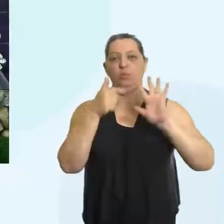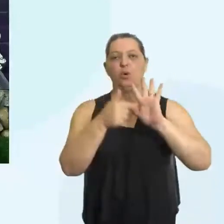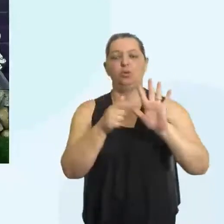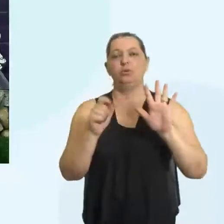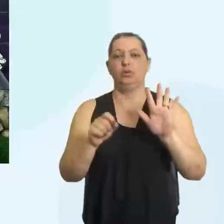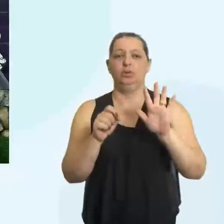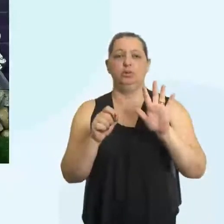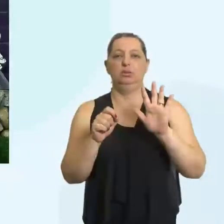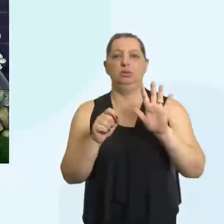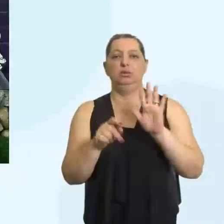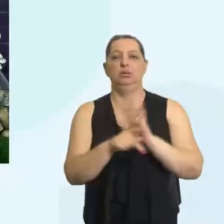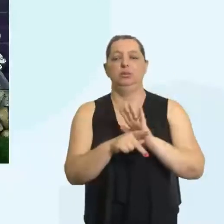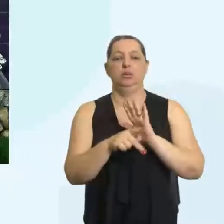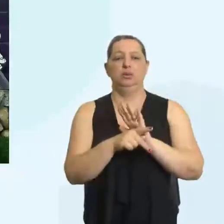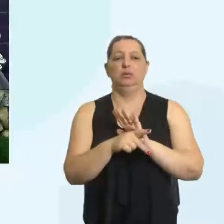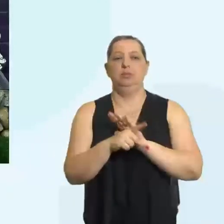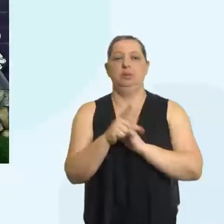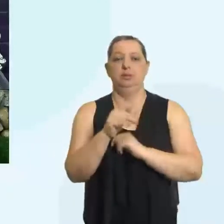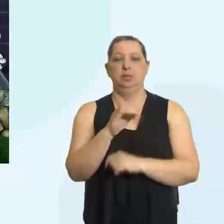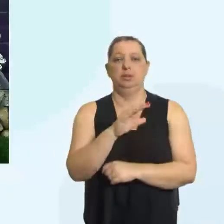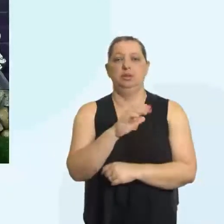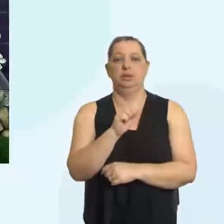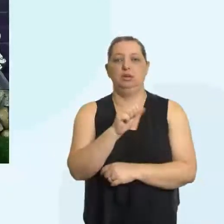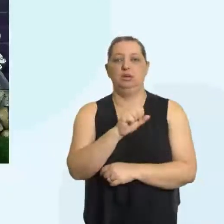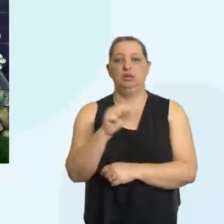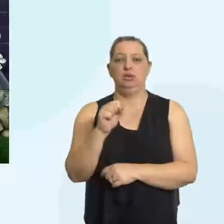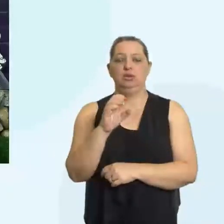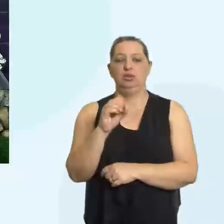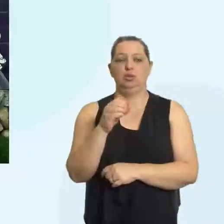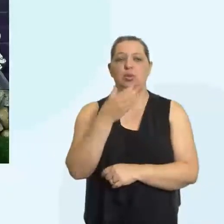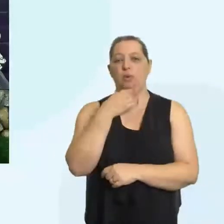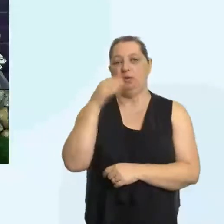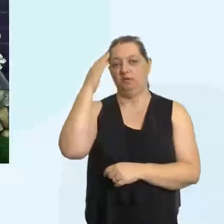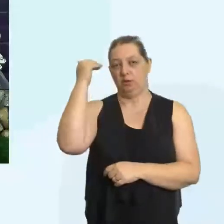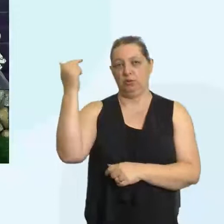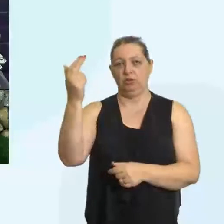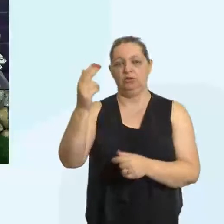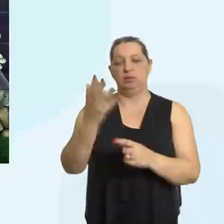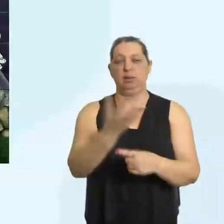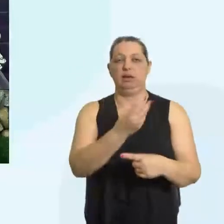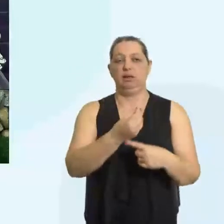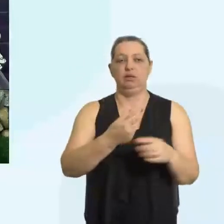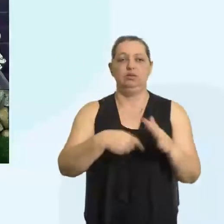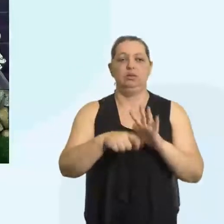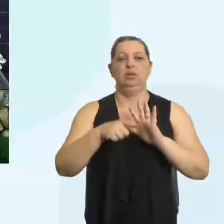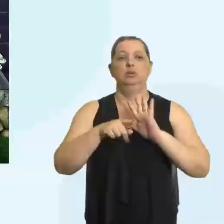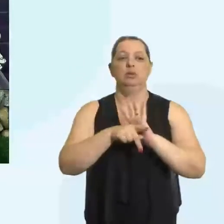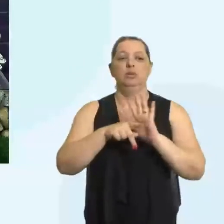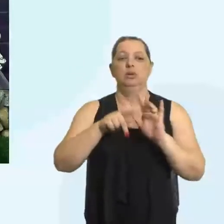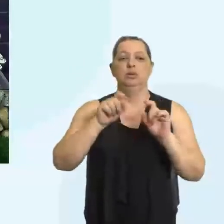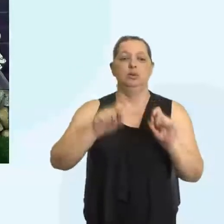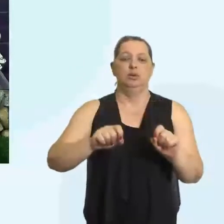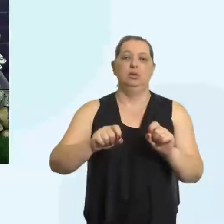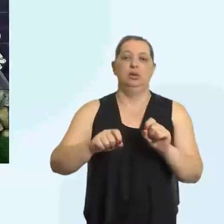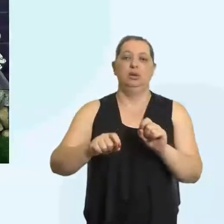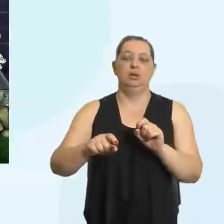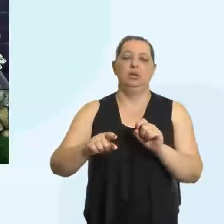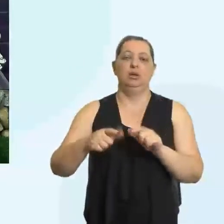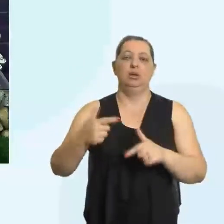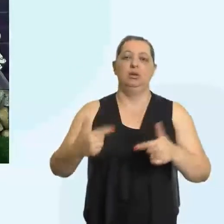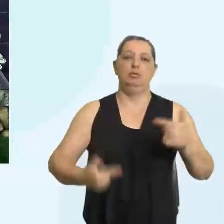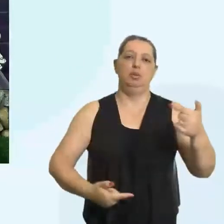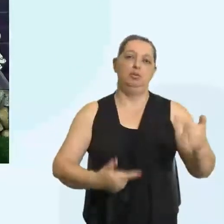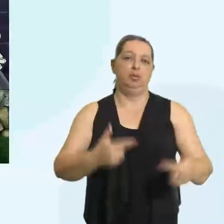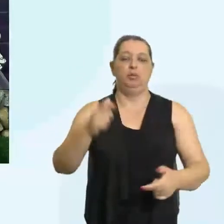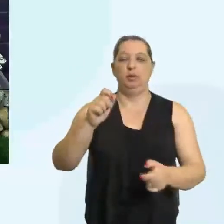mural do Picasso que ele mora Os horrores de um bombardeio E aí você trouxe uma informação nova e você você